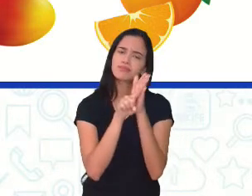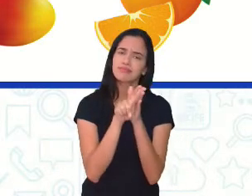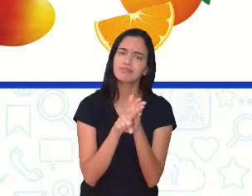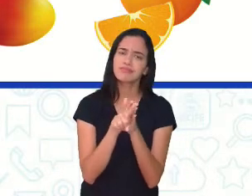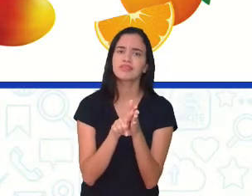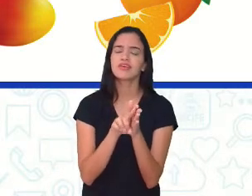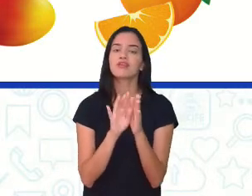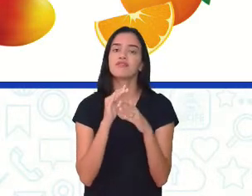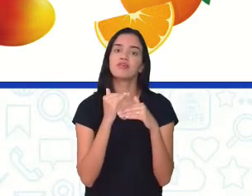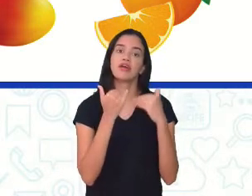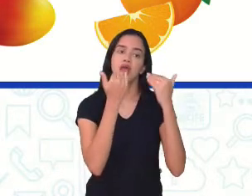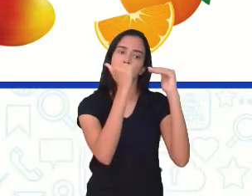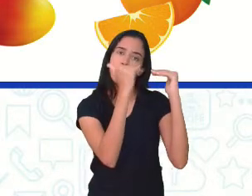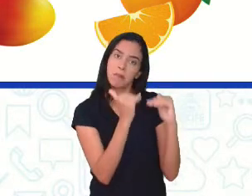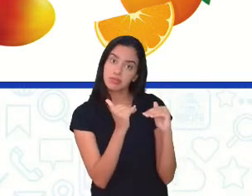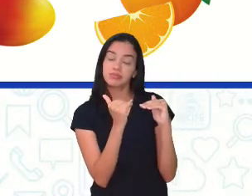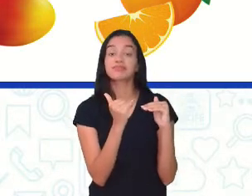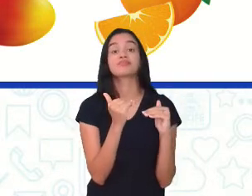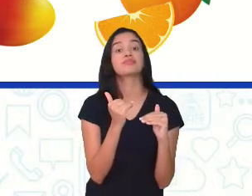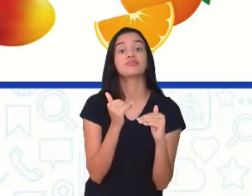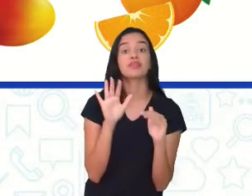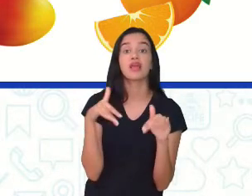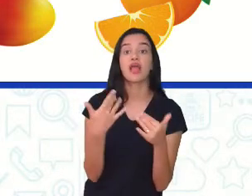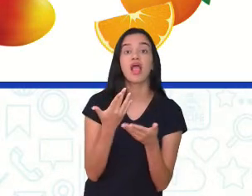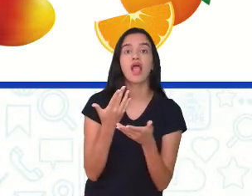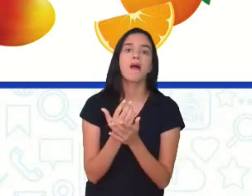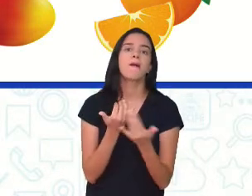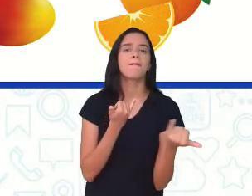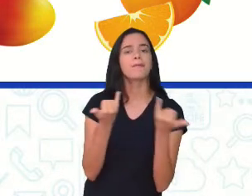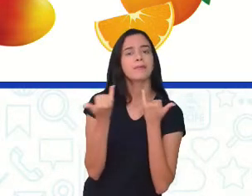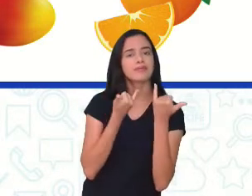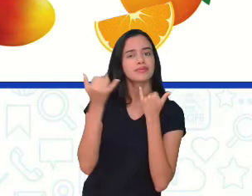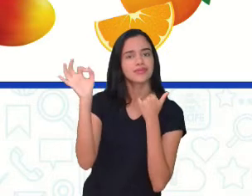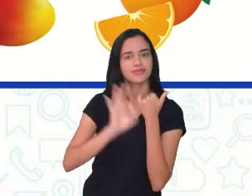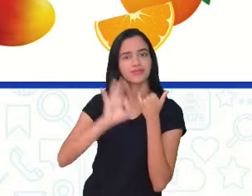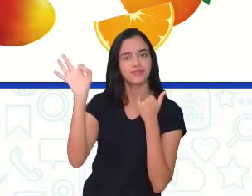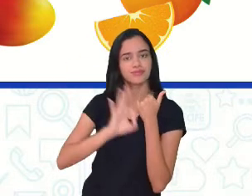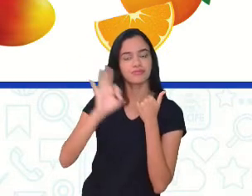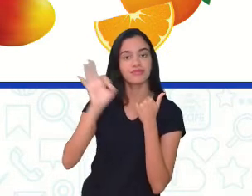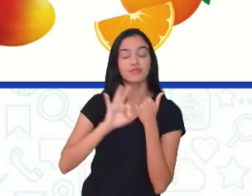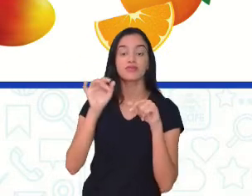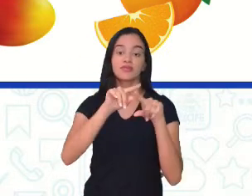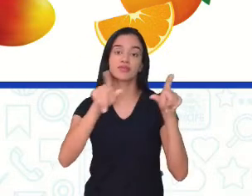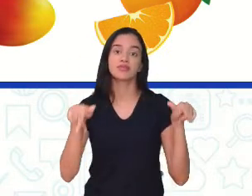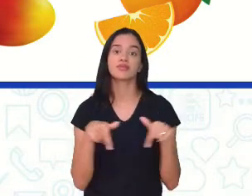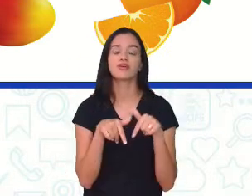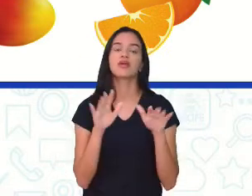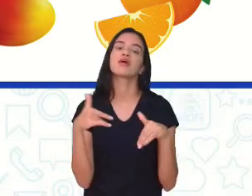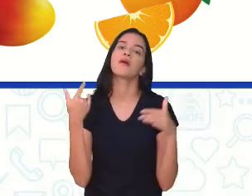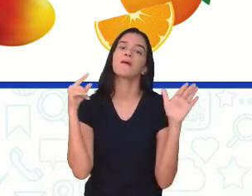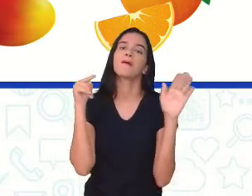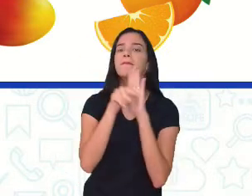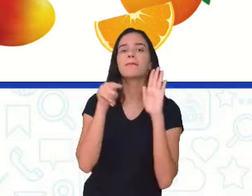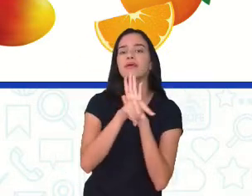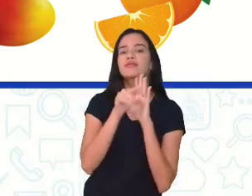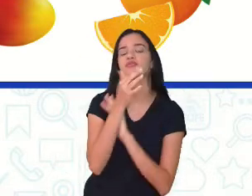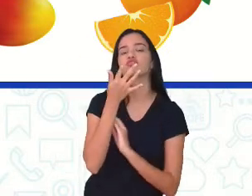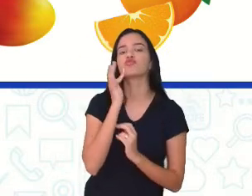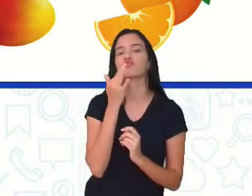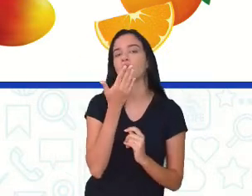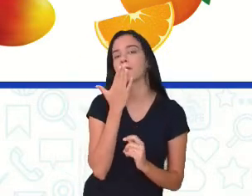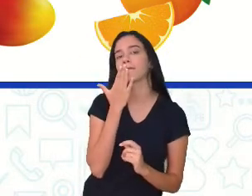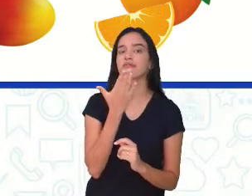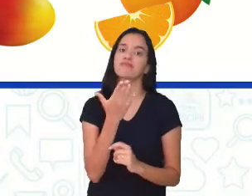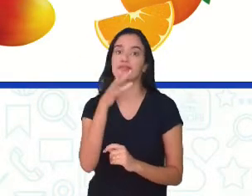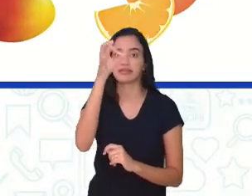vai coletar esses dados, beleza? Então, eu coletei aí os dados de uma turma perguntando qual fruta eles